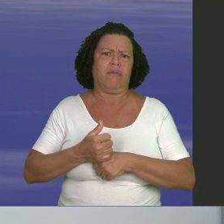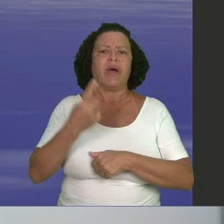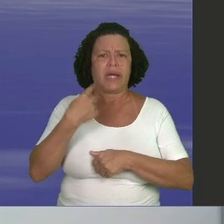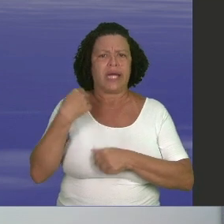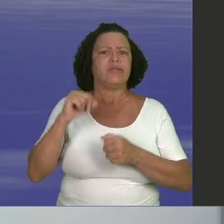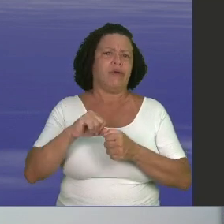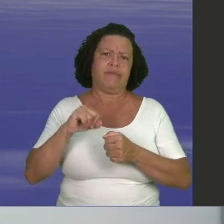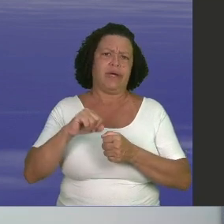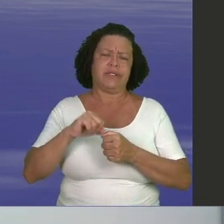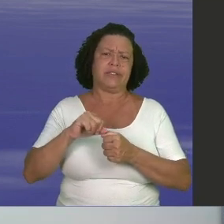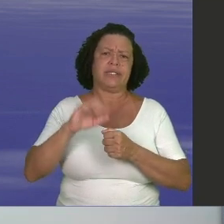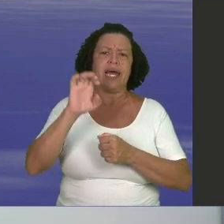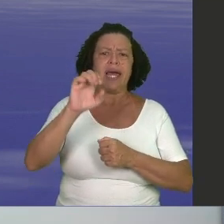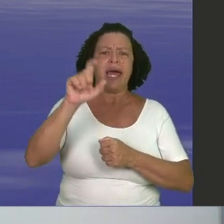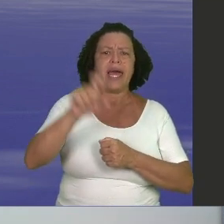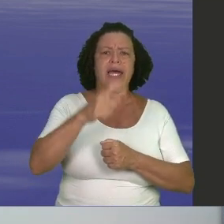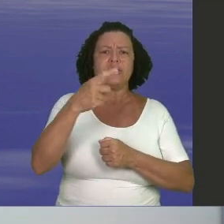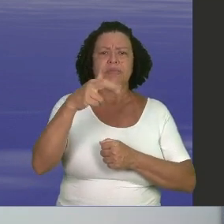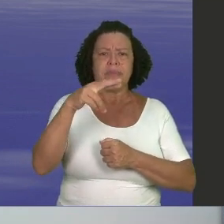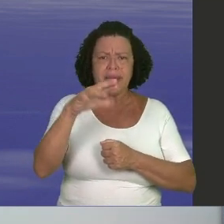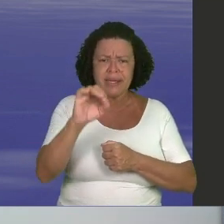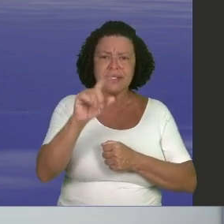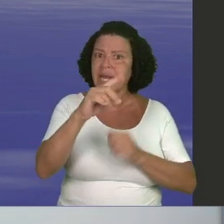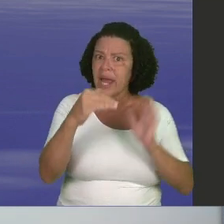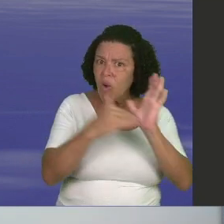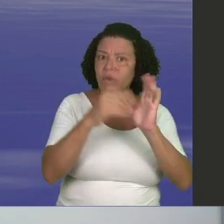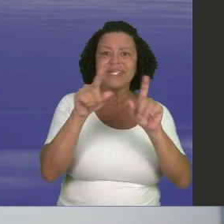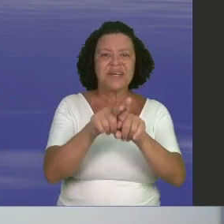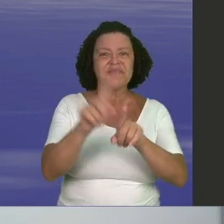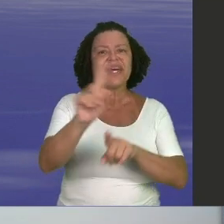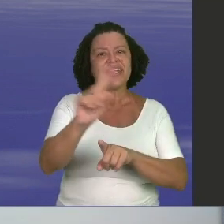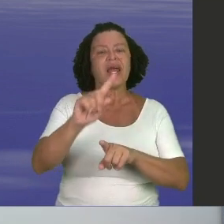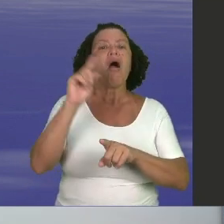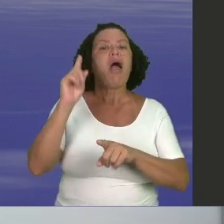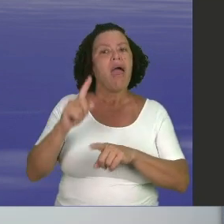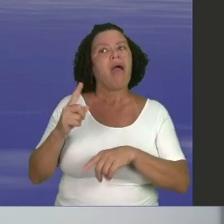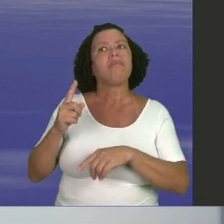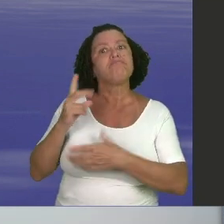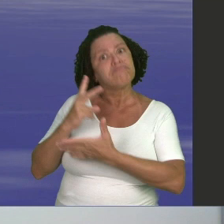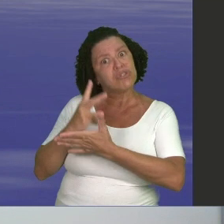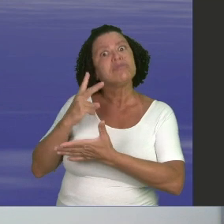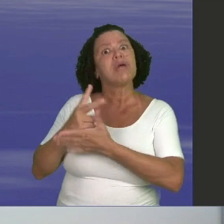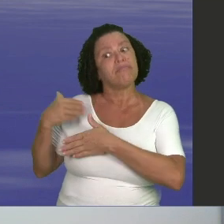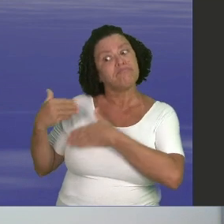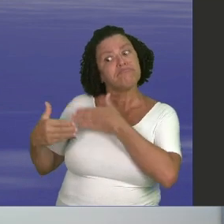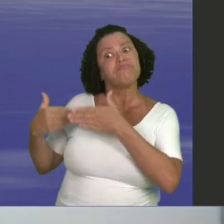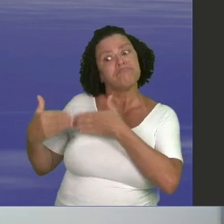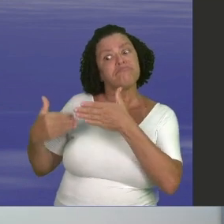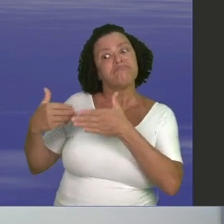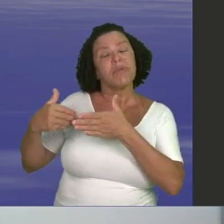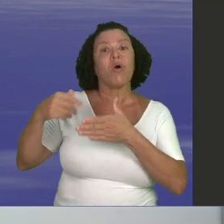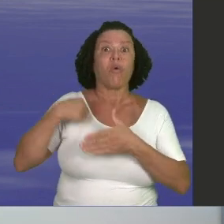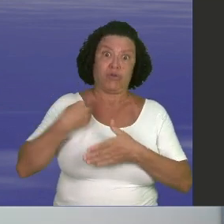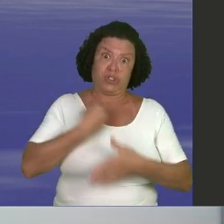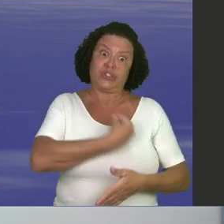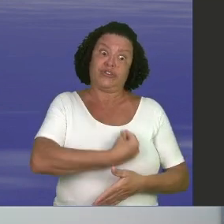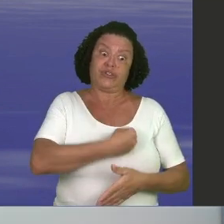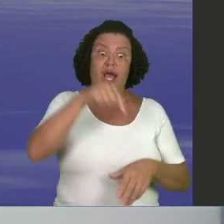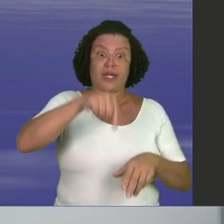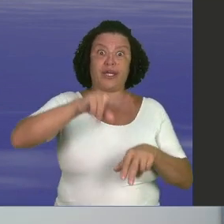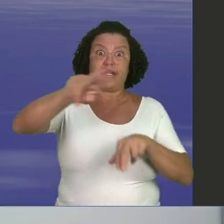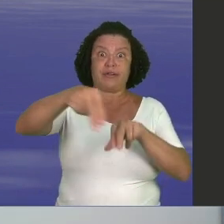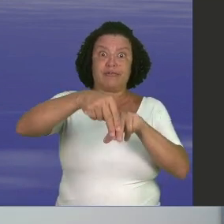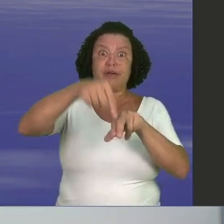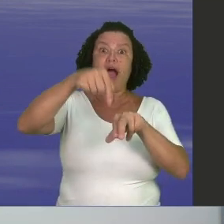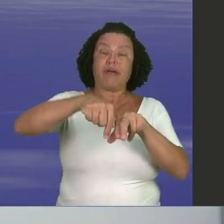ou expiação que nós vamos ter, nem será a última. Isso será uma constante enquanto estivermos no mundo, como na Terra,